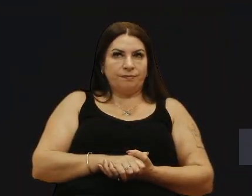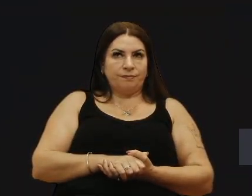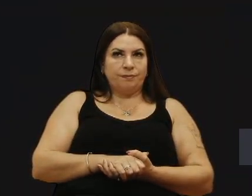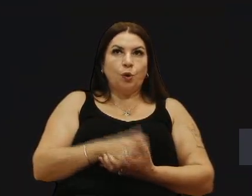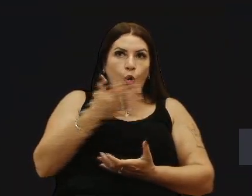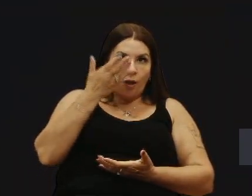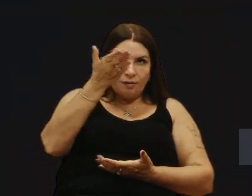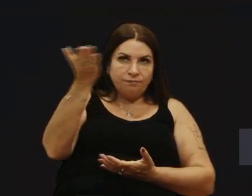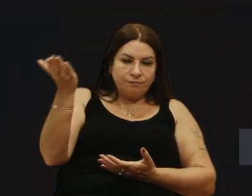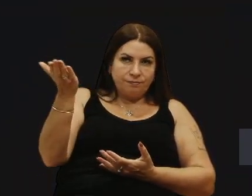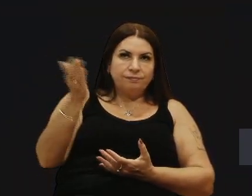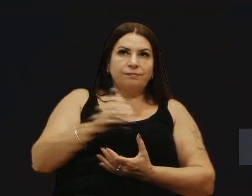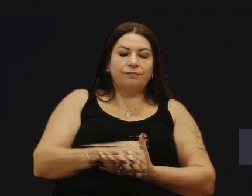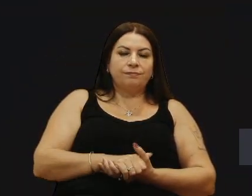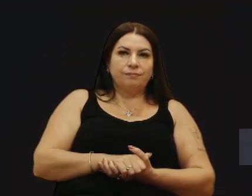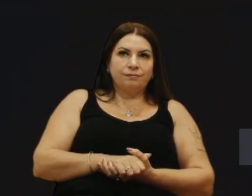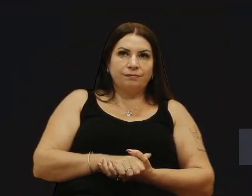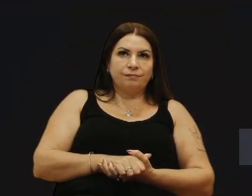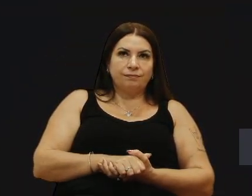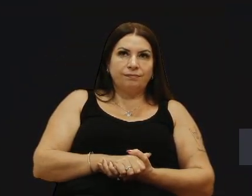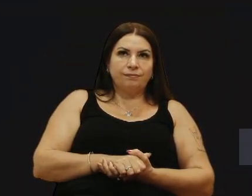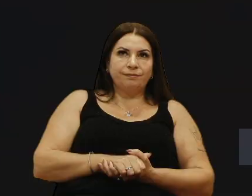Olha só.